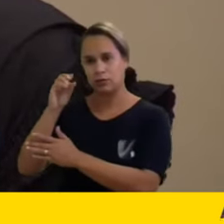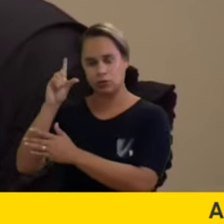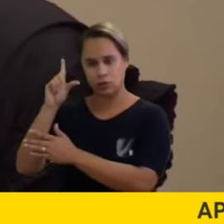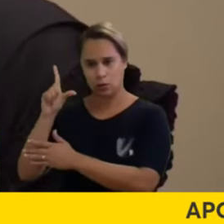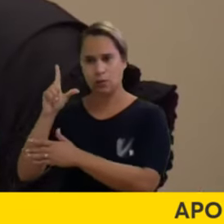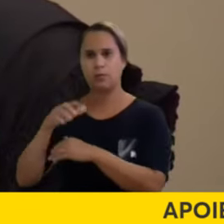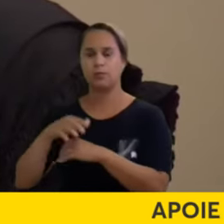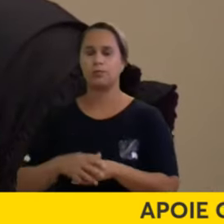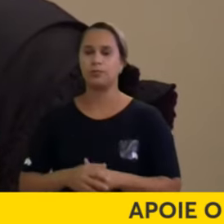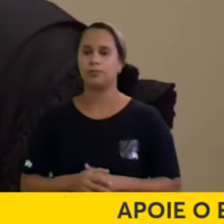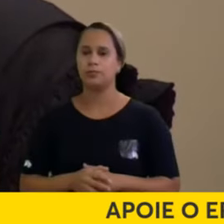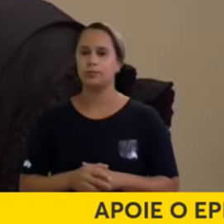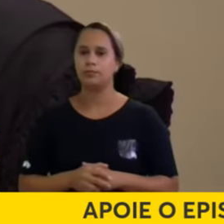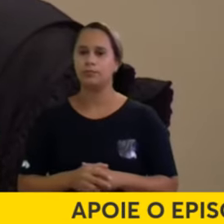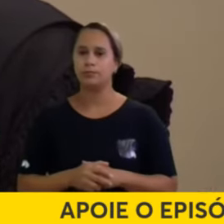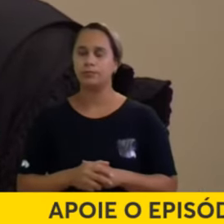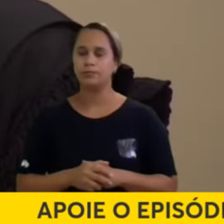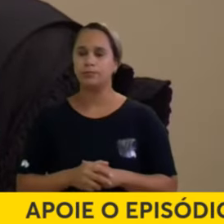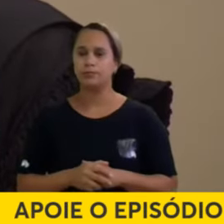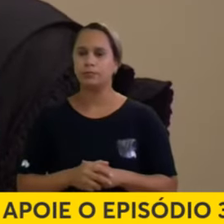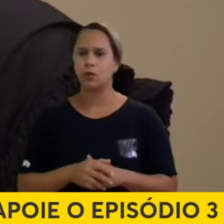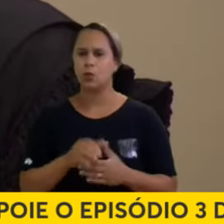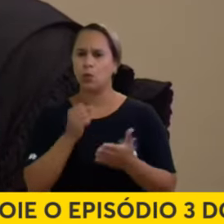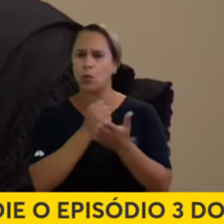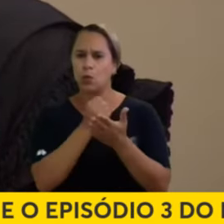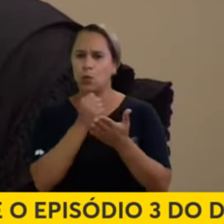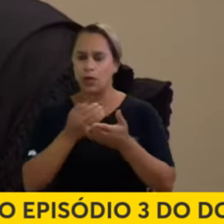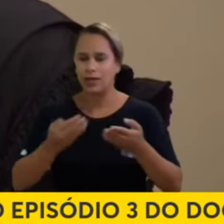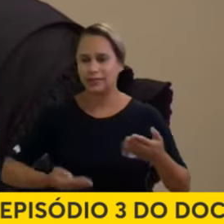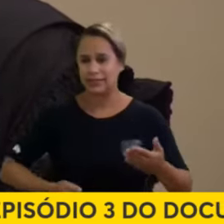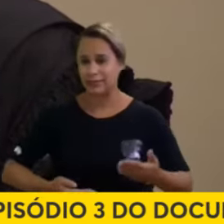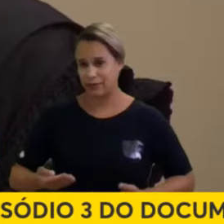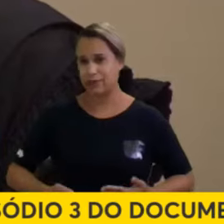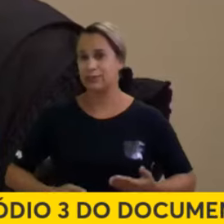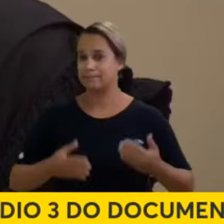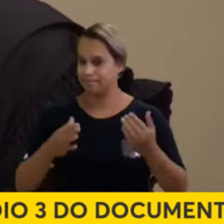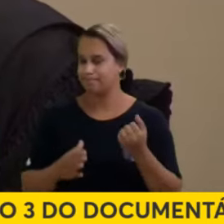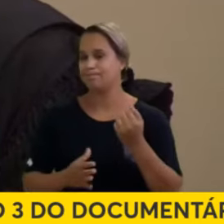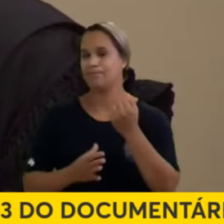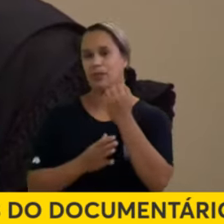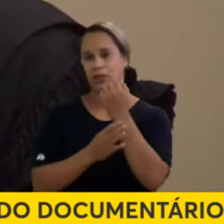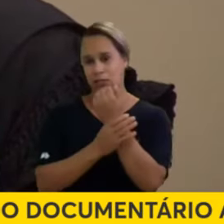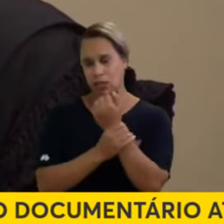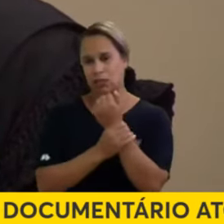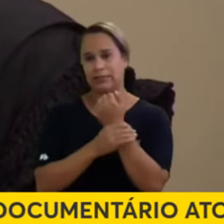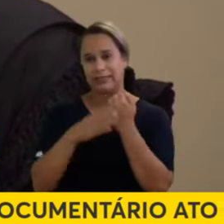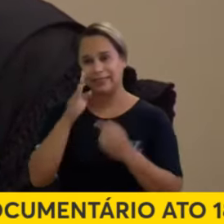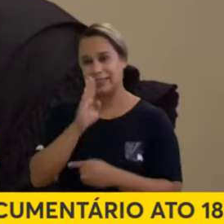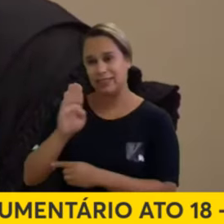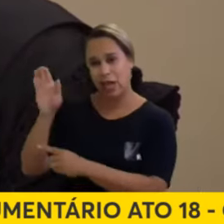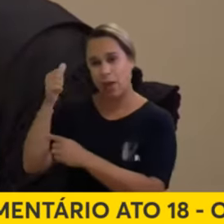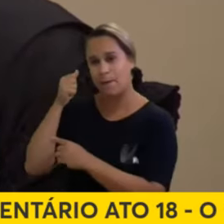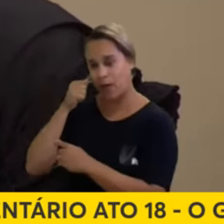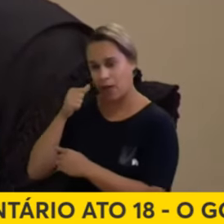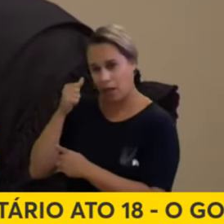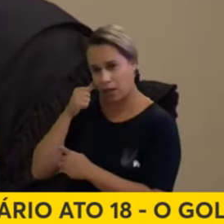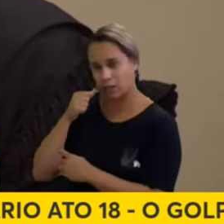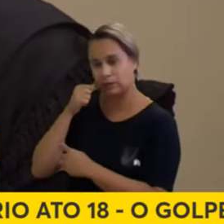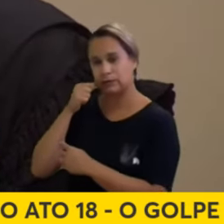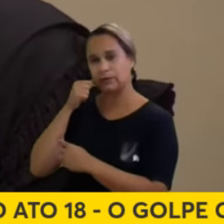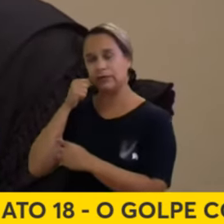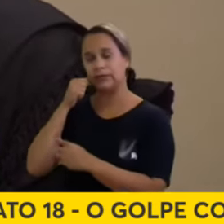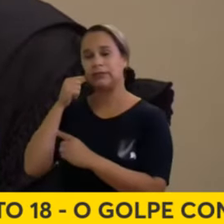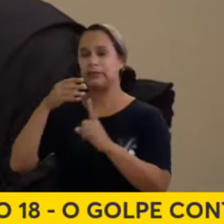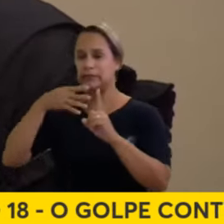disse ressaltou que a contratação de serviço para garantir a segurança de candidatas femininas e de candidatas trans é uma questão